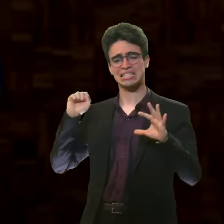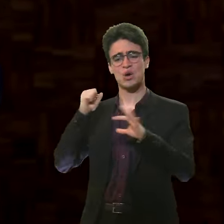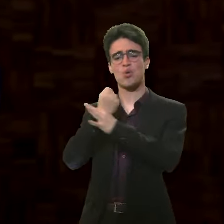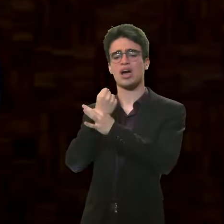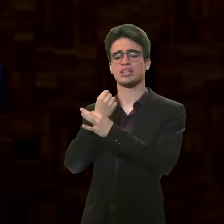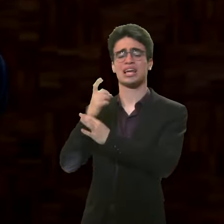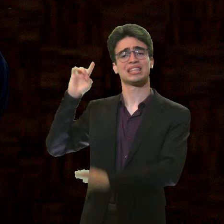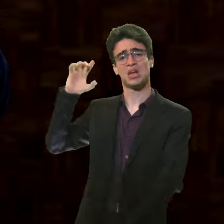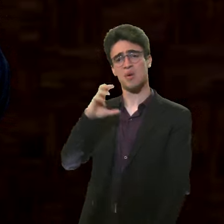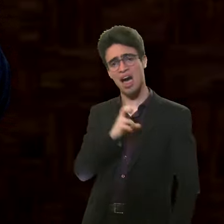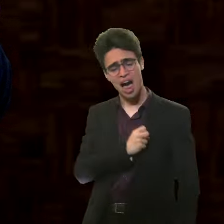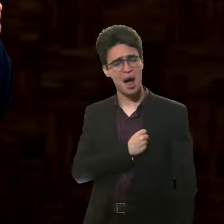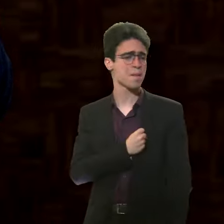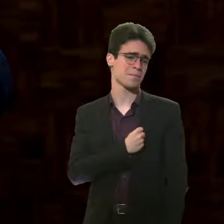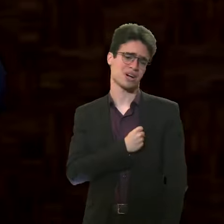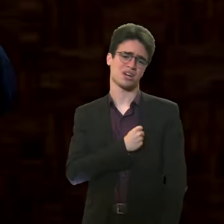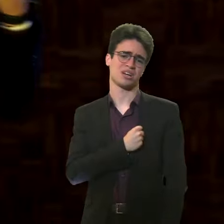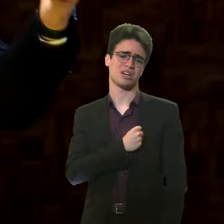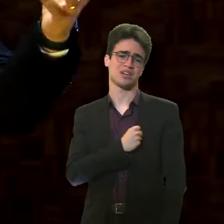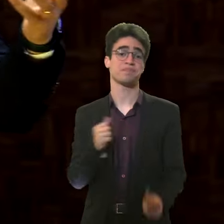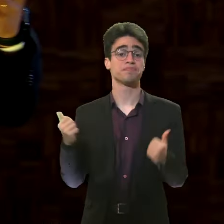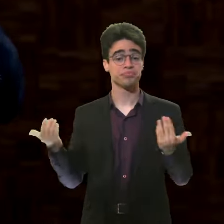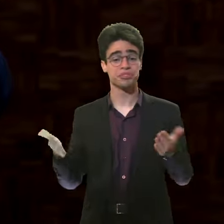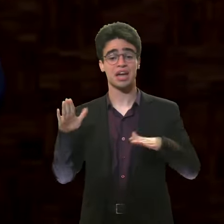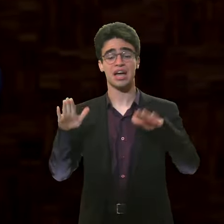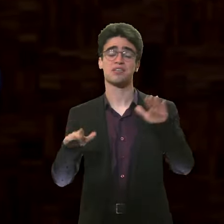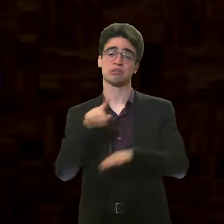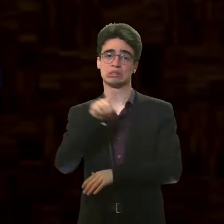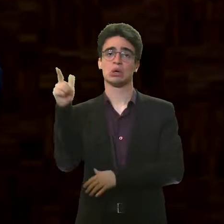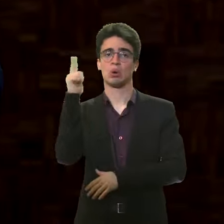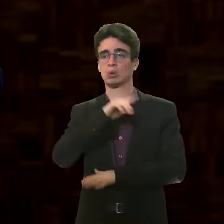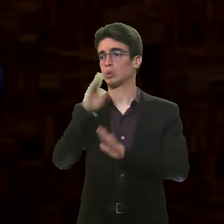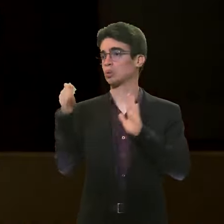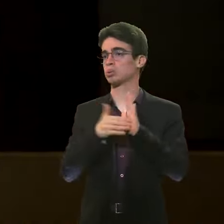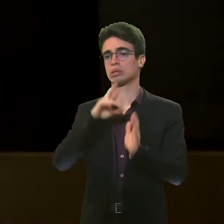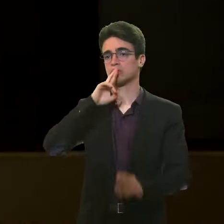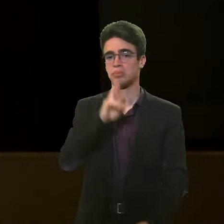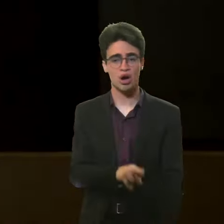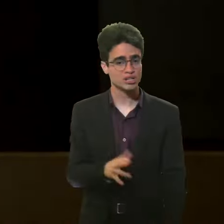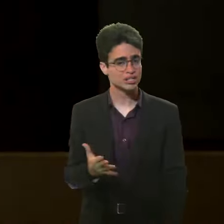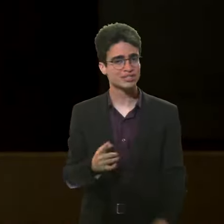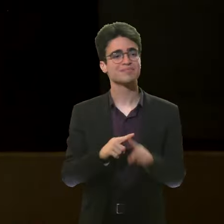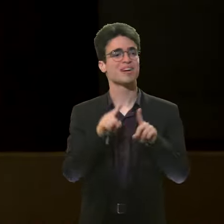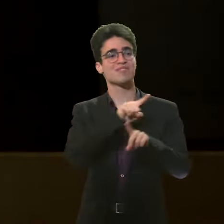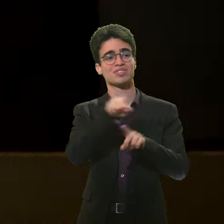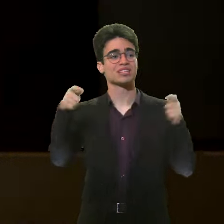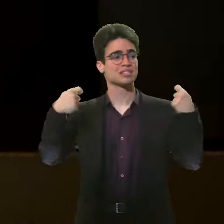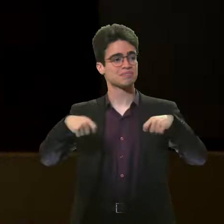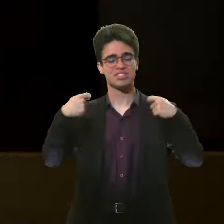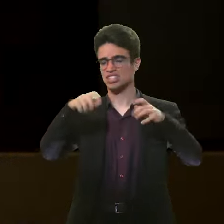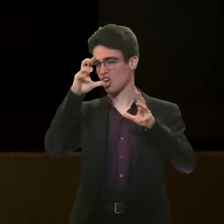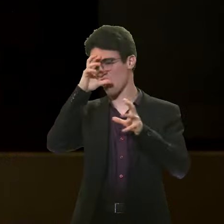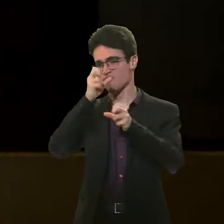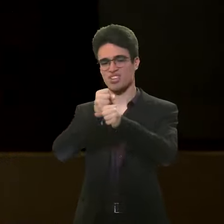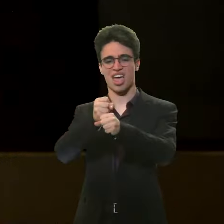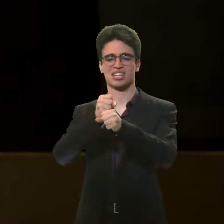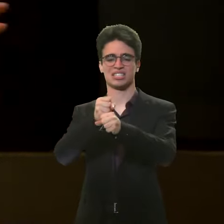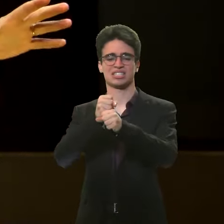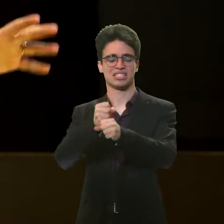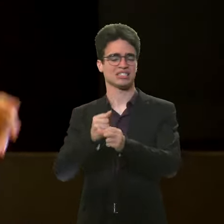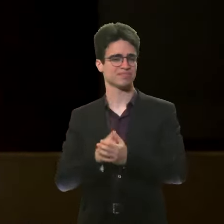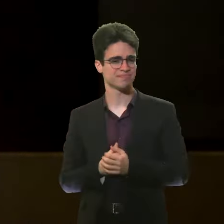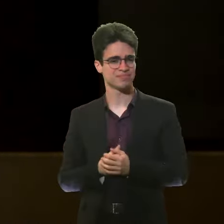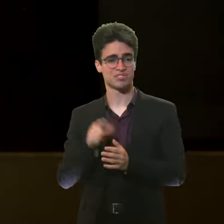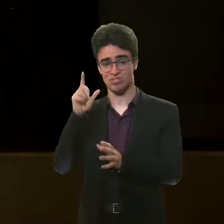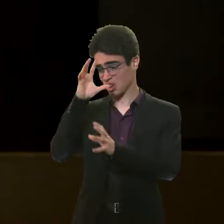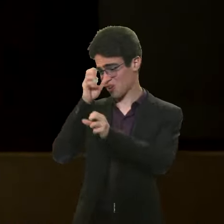Ele ama. E talvez você não vai sair com as respostas, mas você tem que sair com confiança. Não abra mão